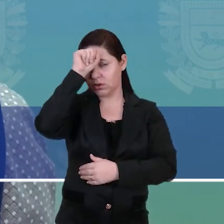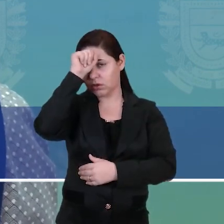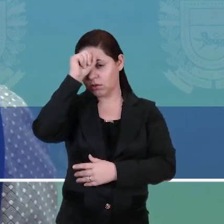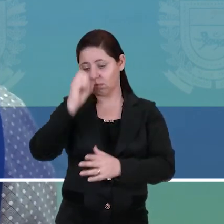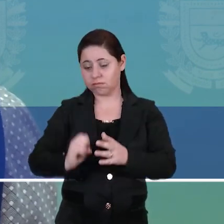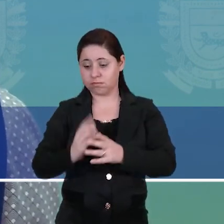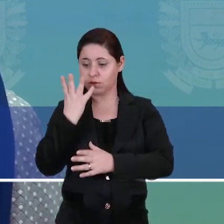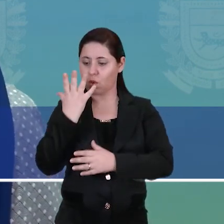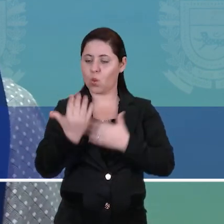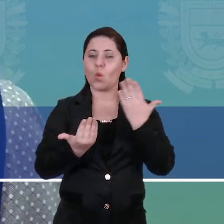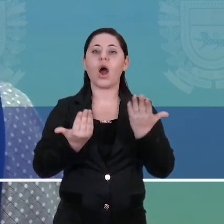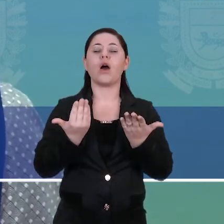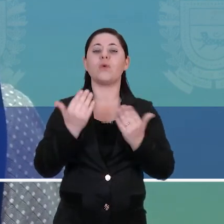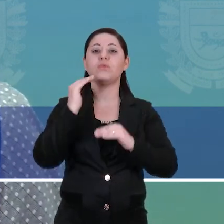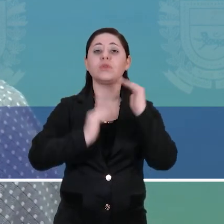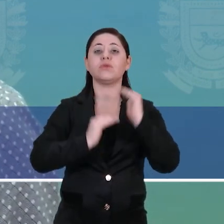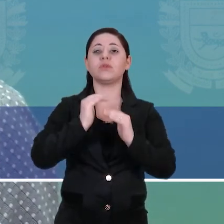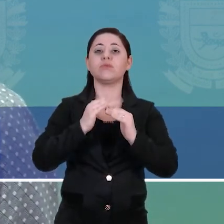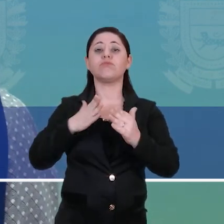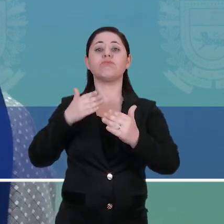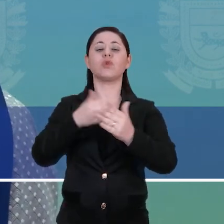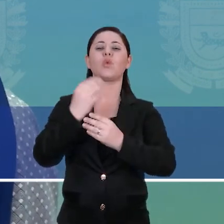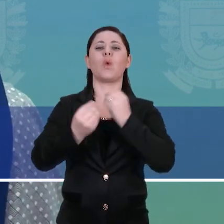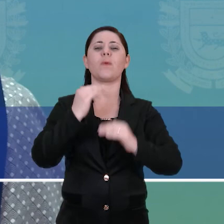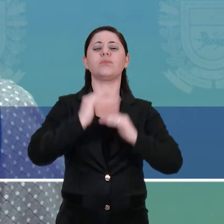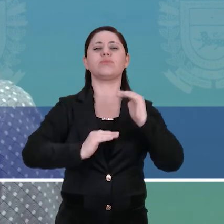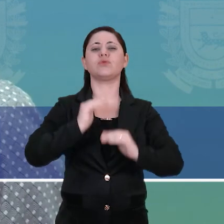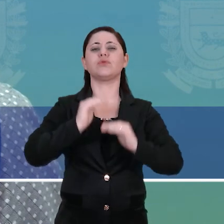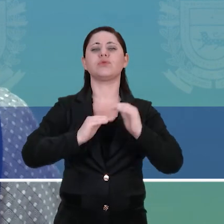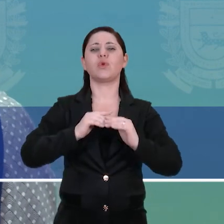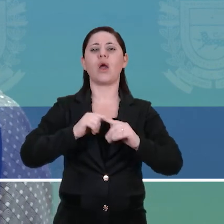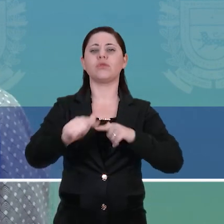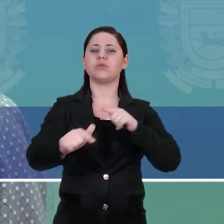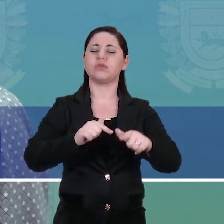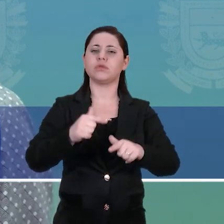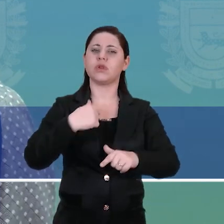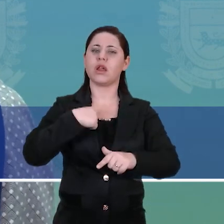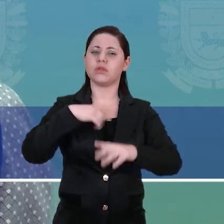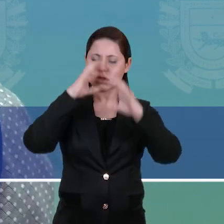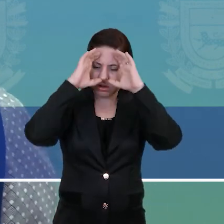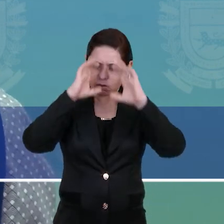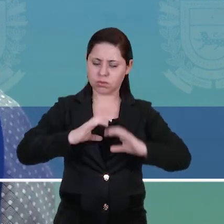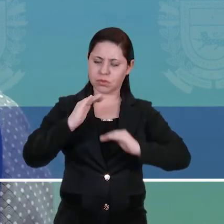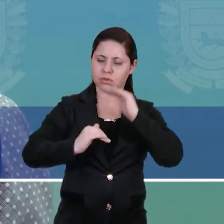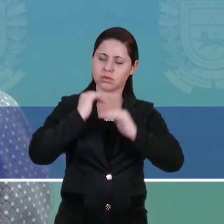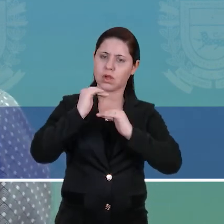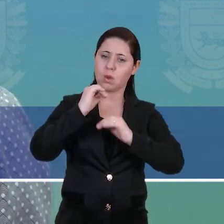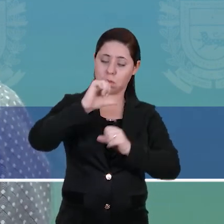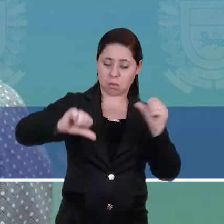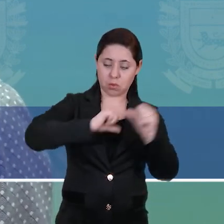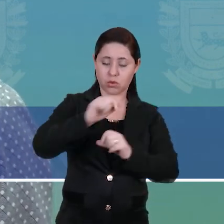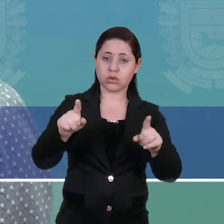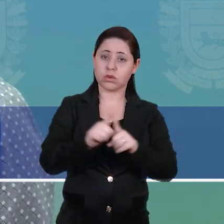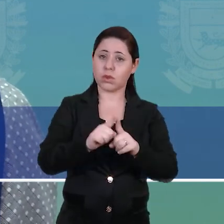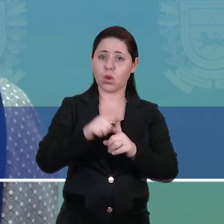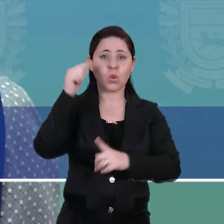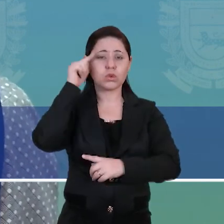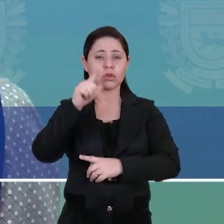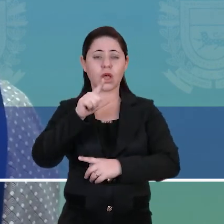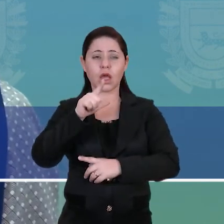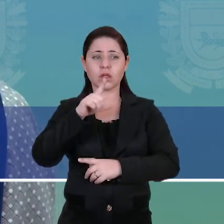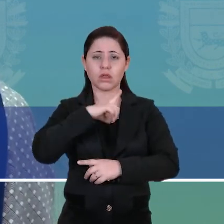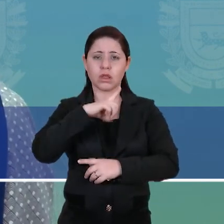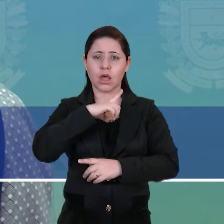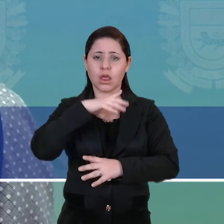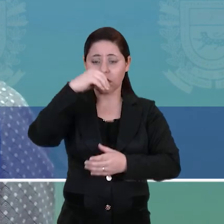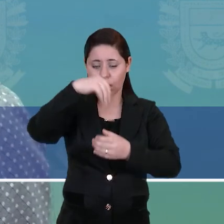descobri a minha profissão, que eu gostaria de fazer, até onde eu queria chegar como um profissional. E na minha formação cidadã, eu creio que muda